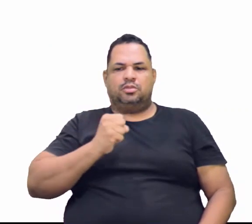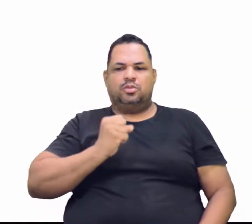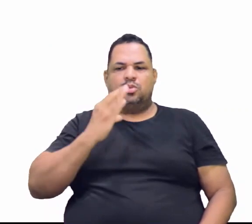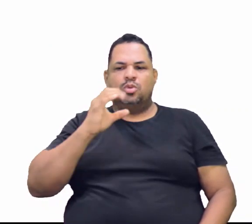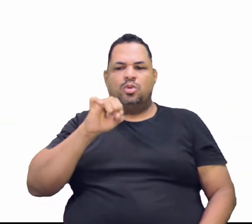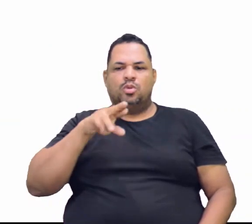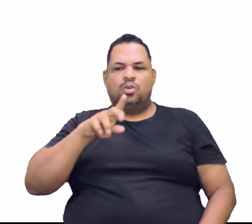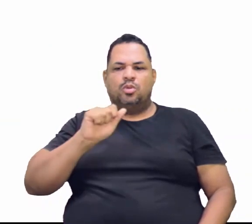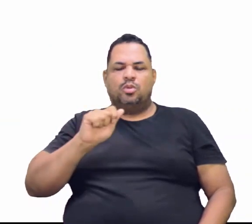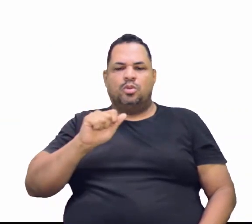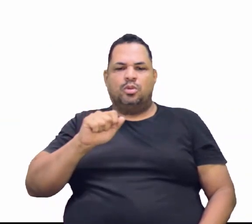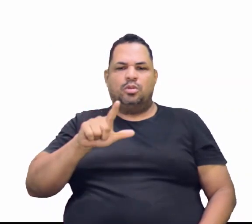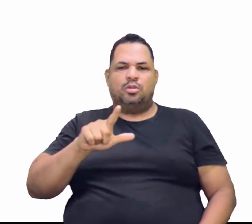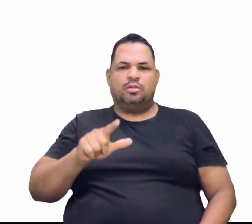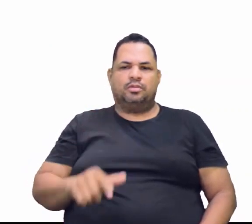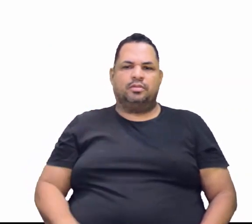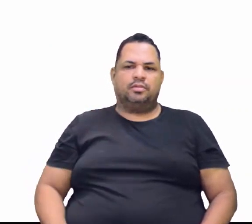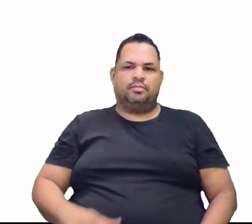1912,